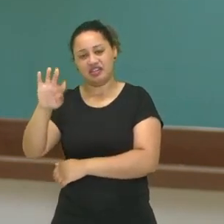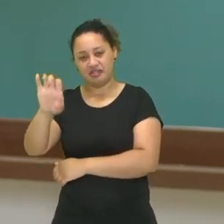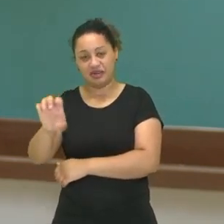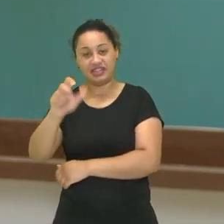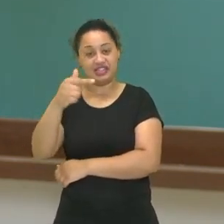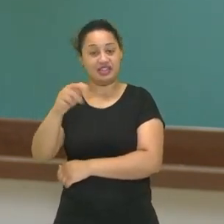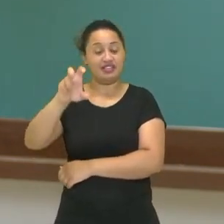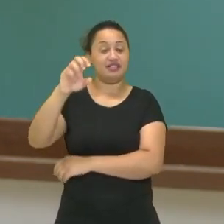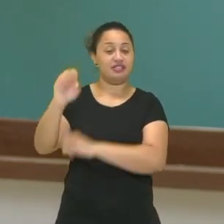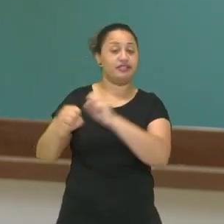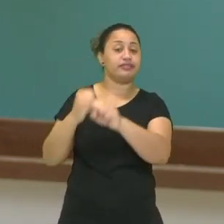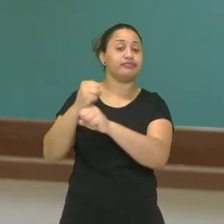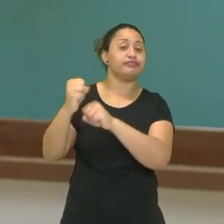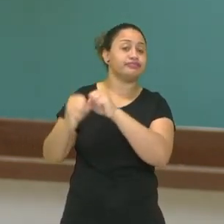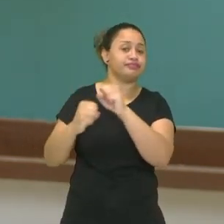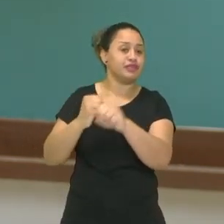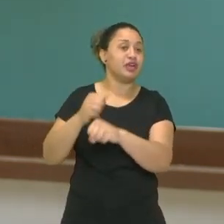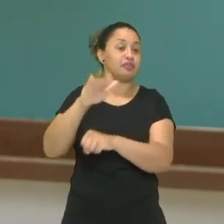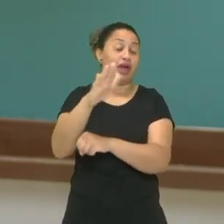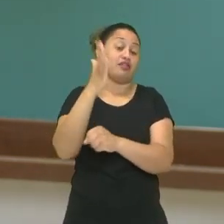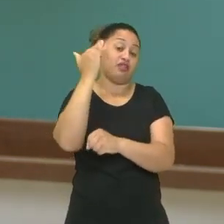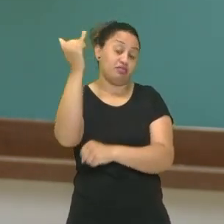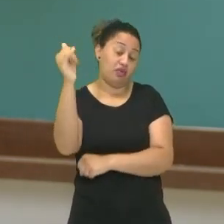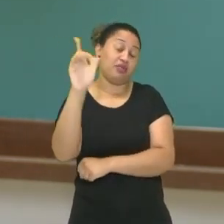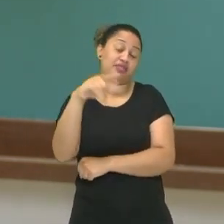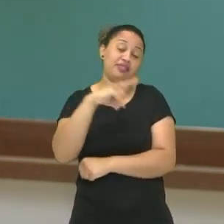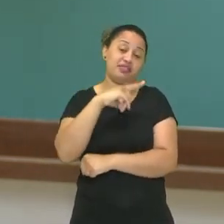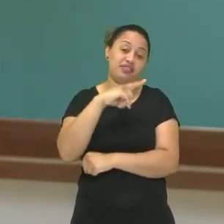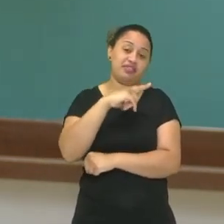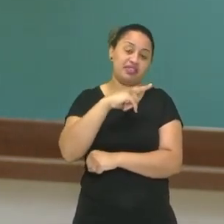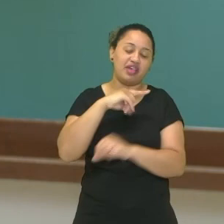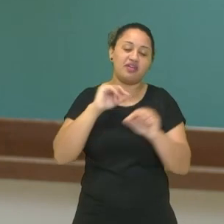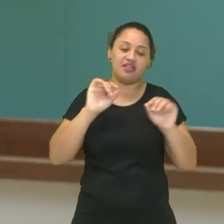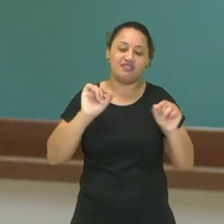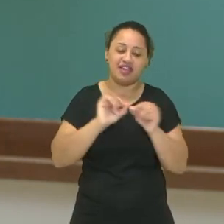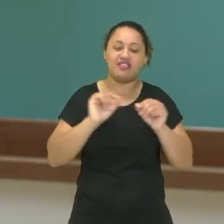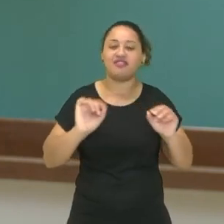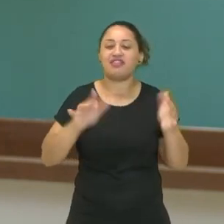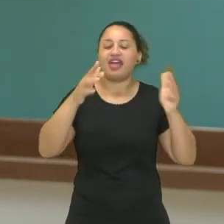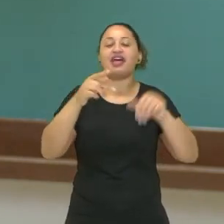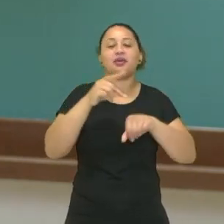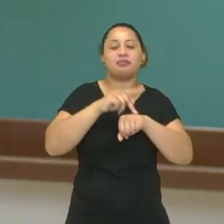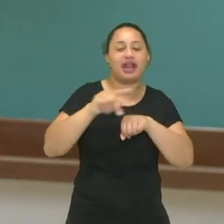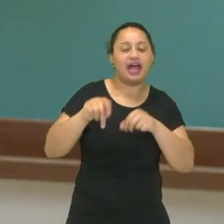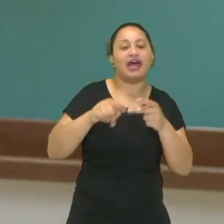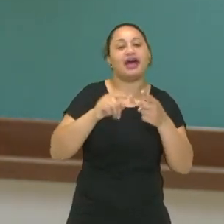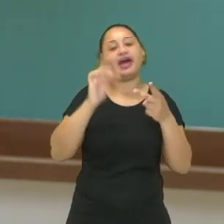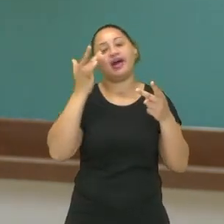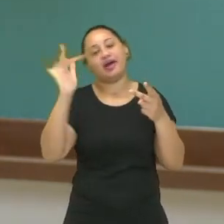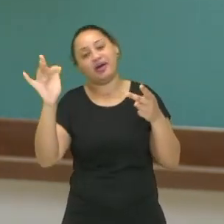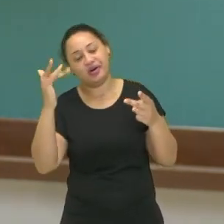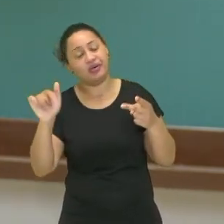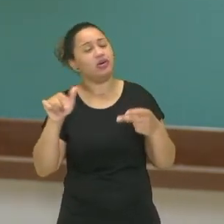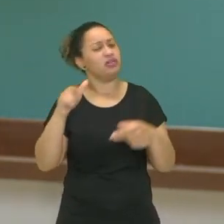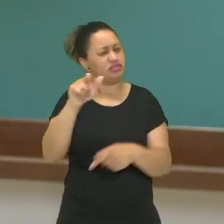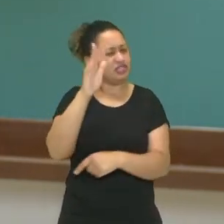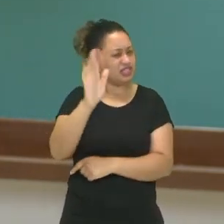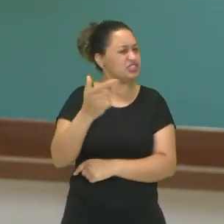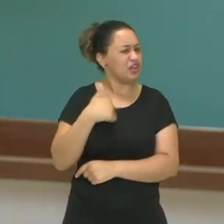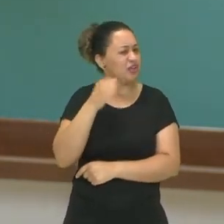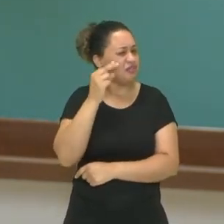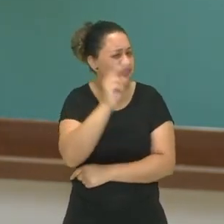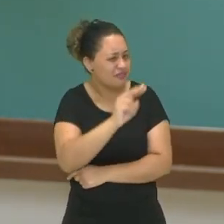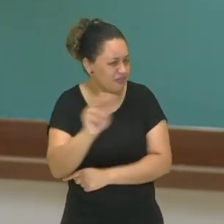vai. Então, as mais famosas bodas, né, a gente sabe, bodas de prata, bodas de ouro, você já deve ter